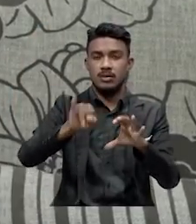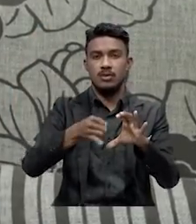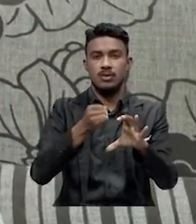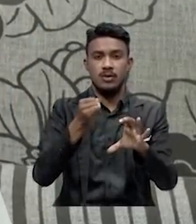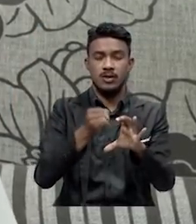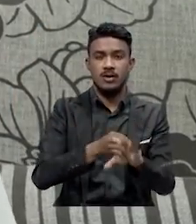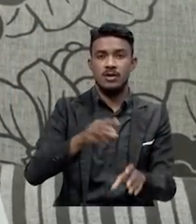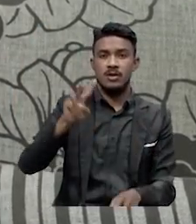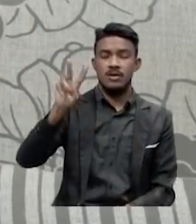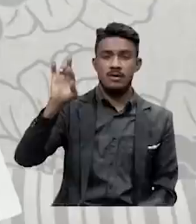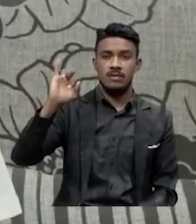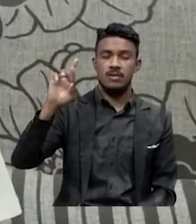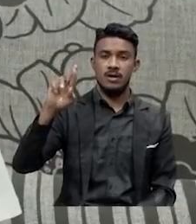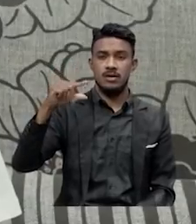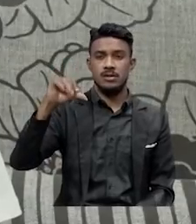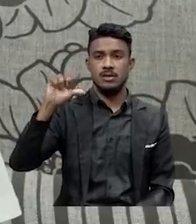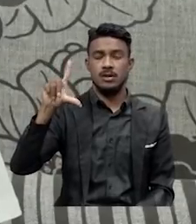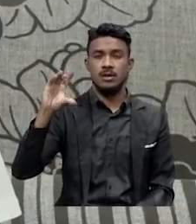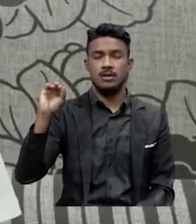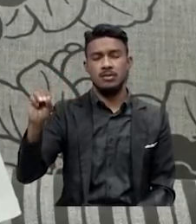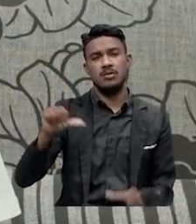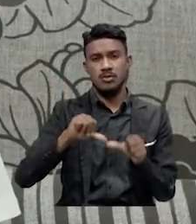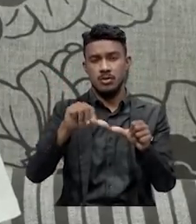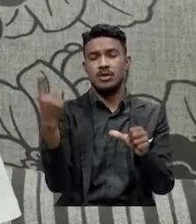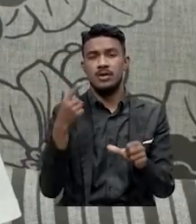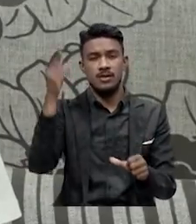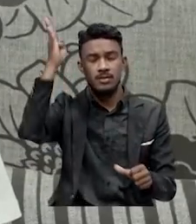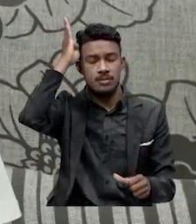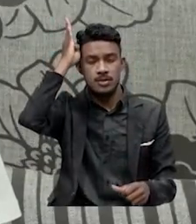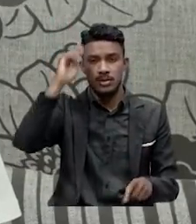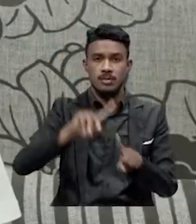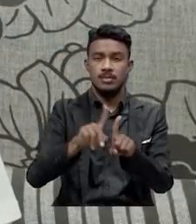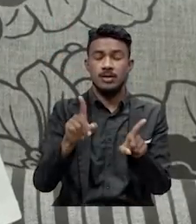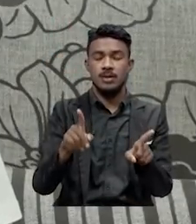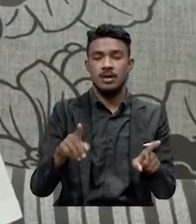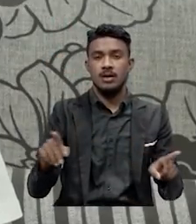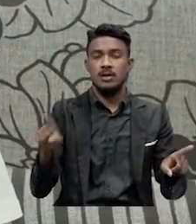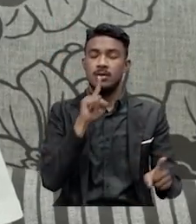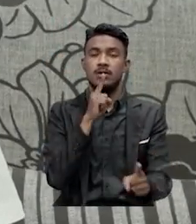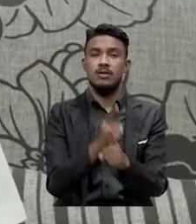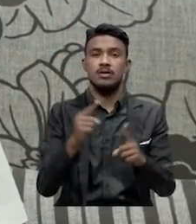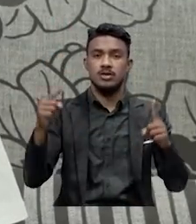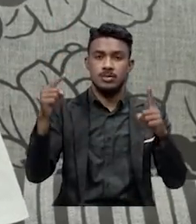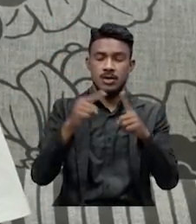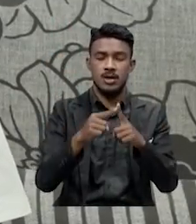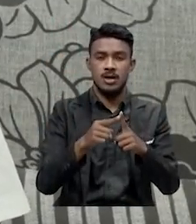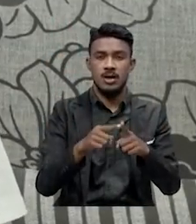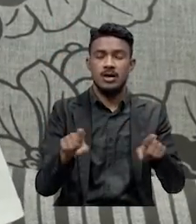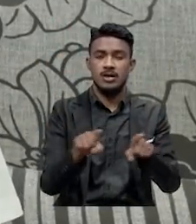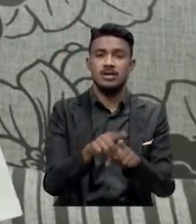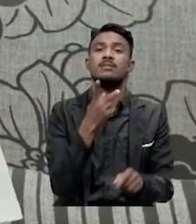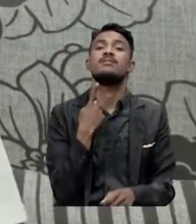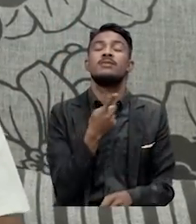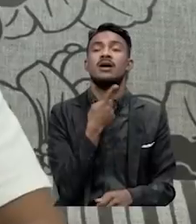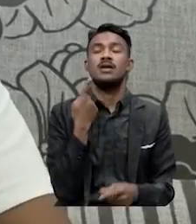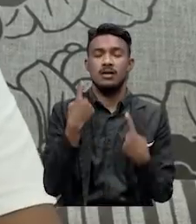bale continua na fati arcebispo. E a direita do canônico define claramente, sempre eles dizem que é padre, que ele é